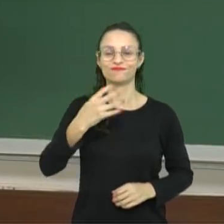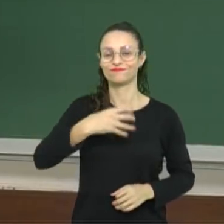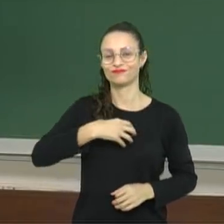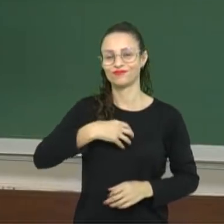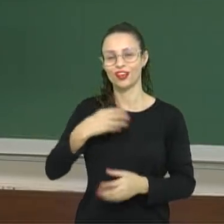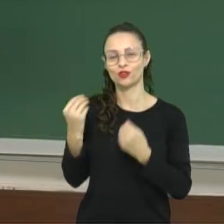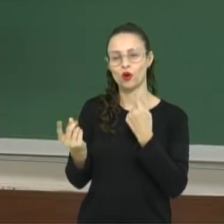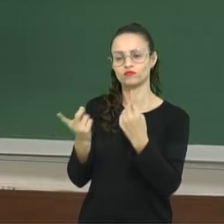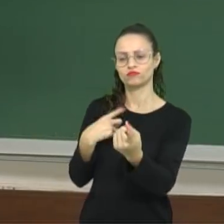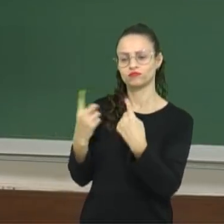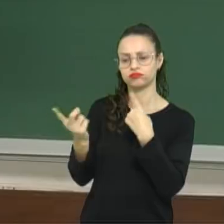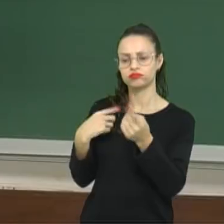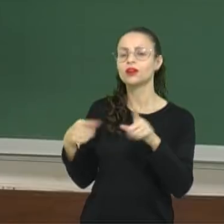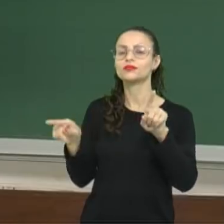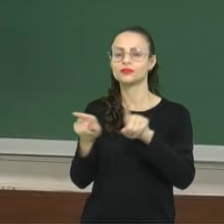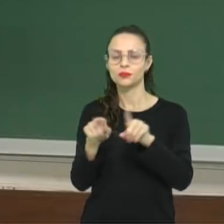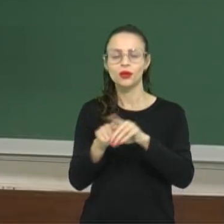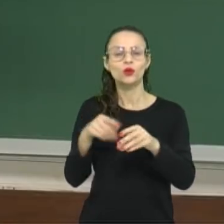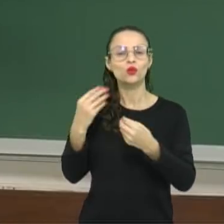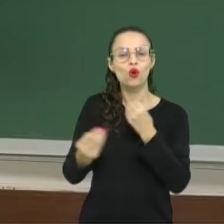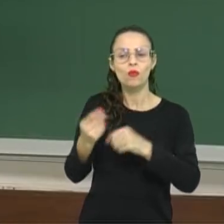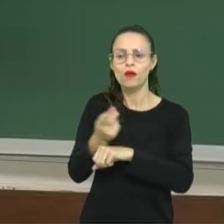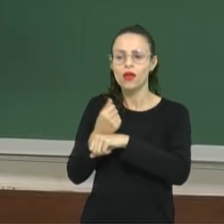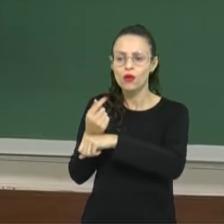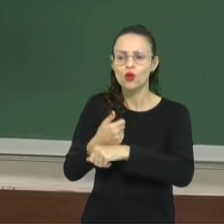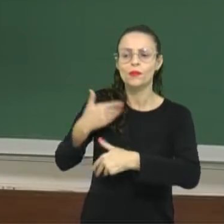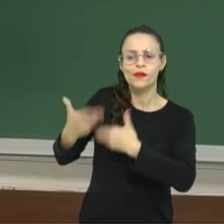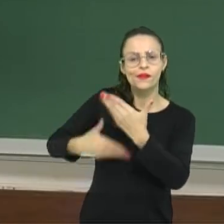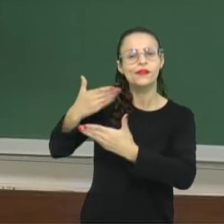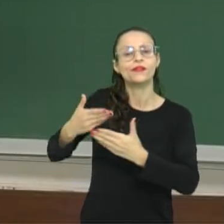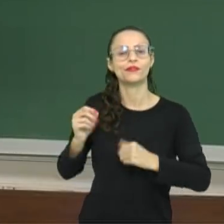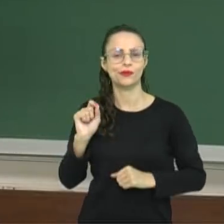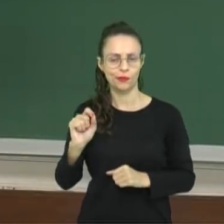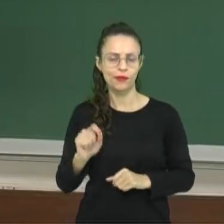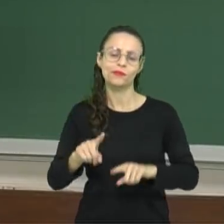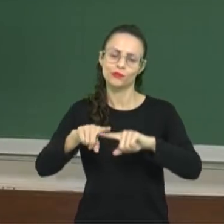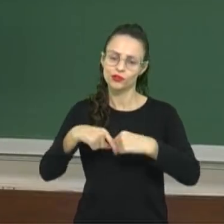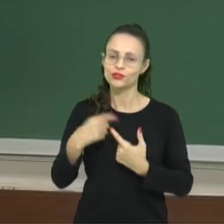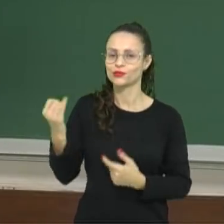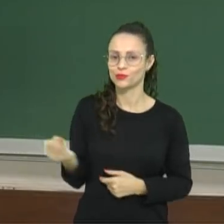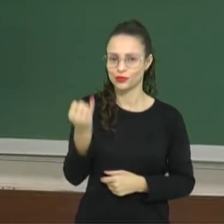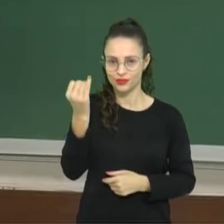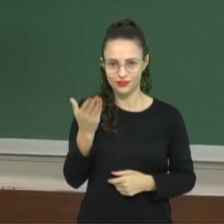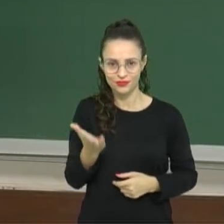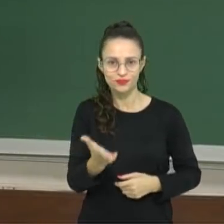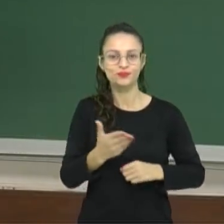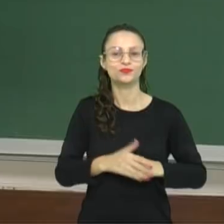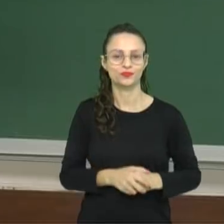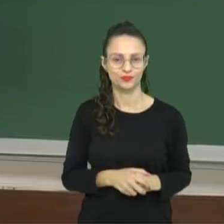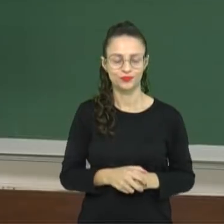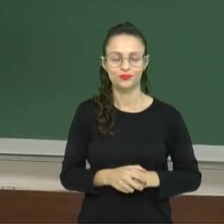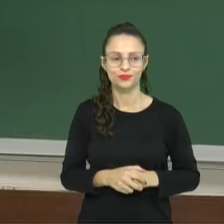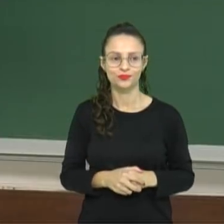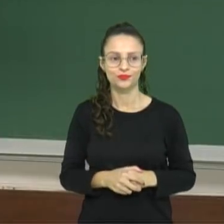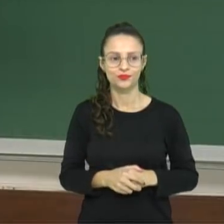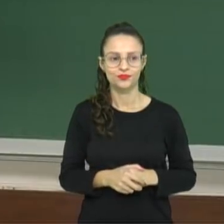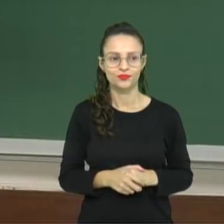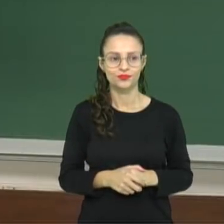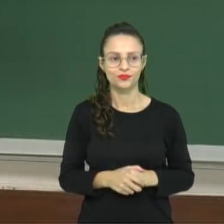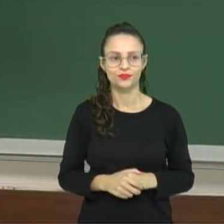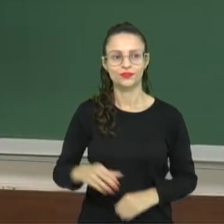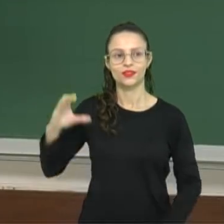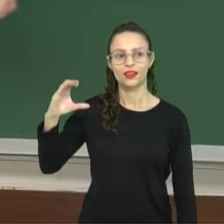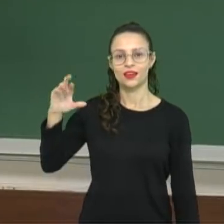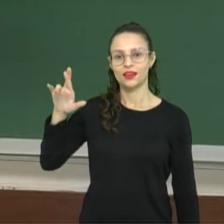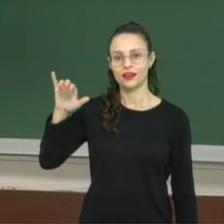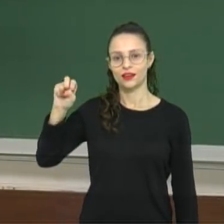deslocamento e de que as atividades econômicas acontecessem. Por isso a importância deles, certo? E Cristóvão